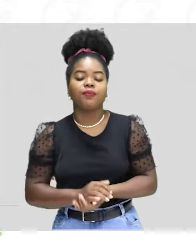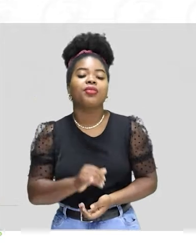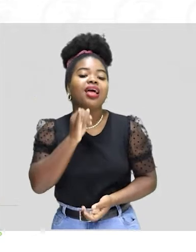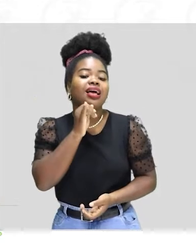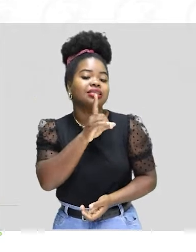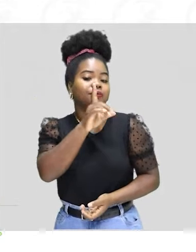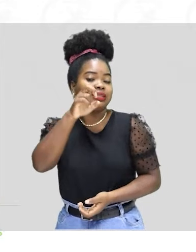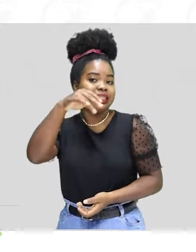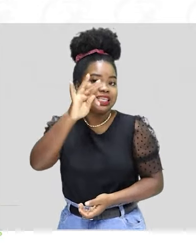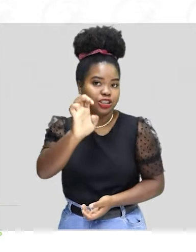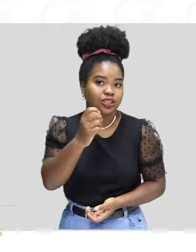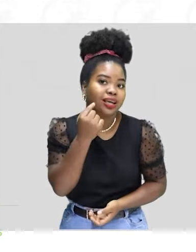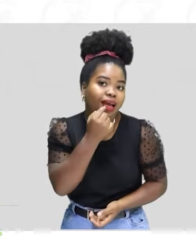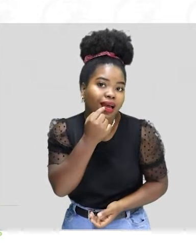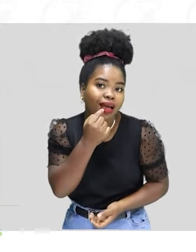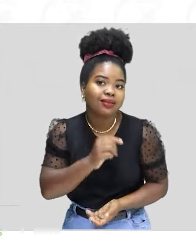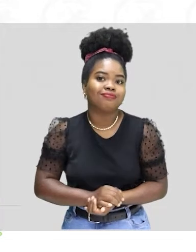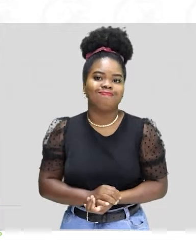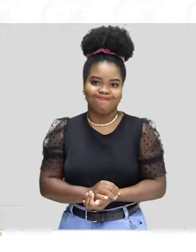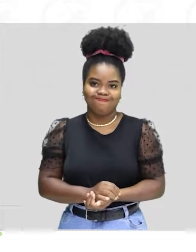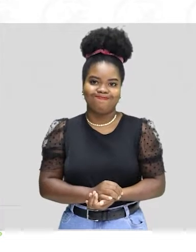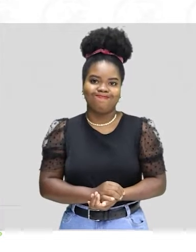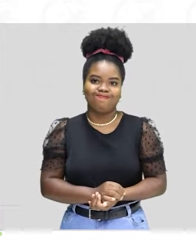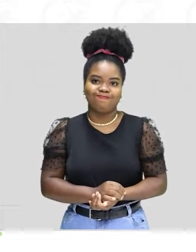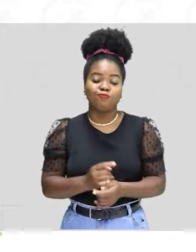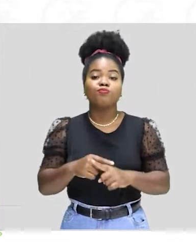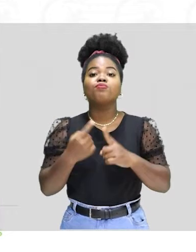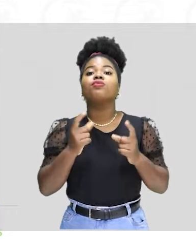uma palavra primitiva. Dentista,